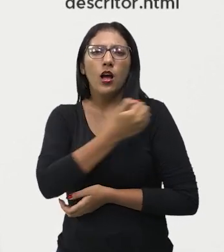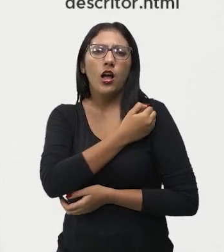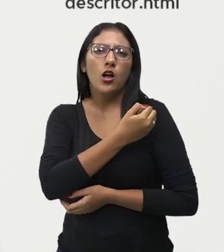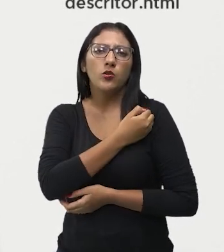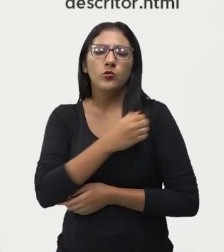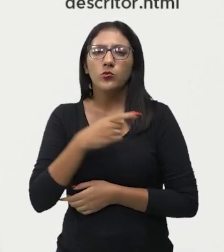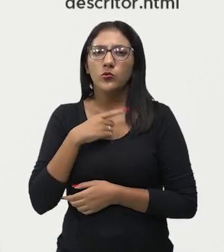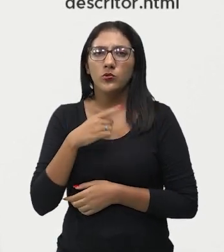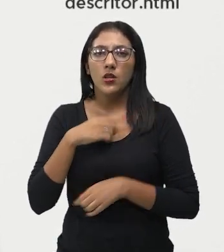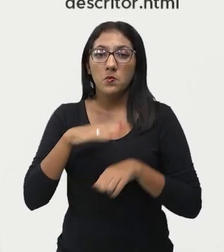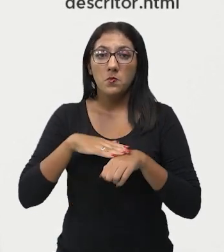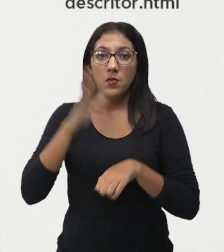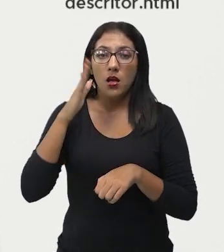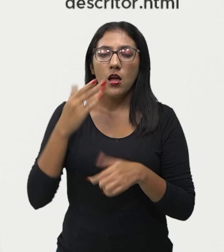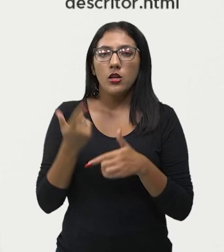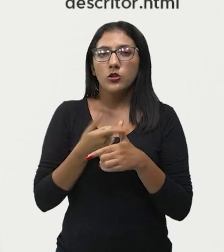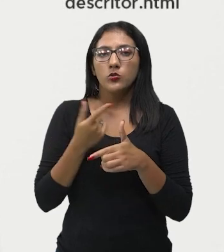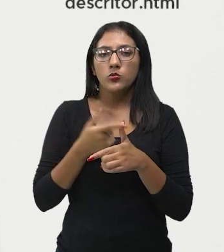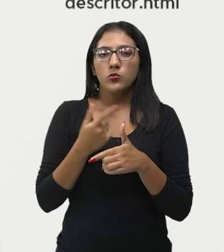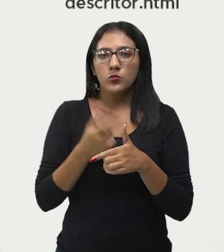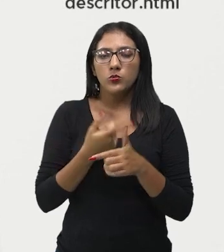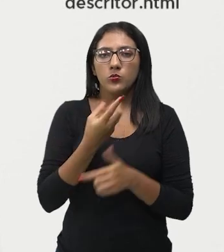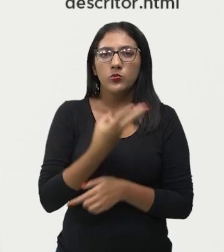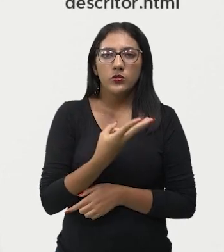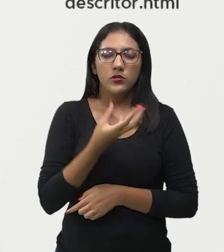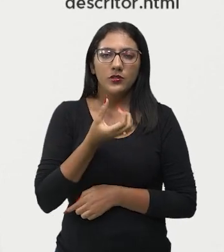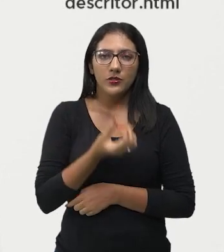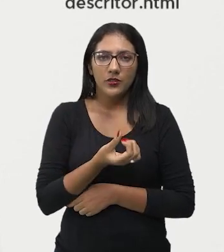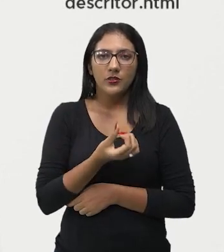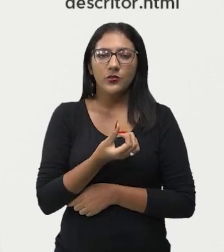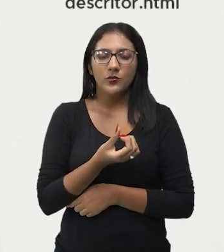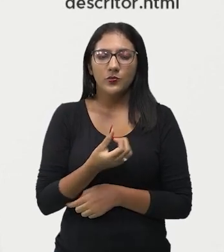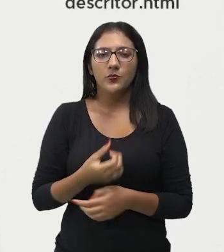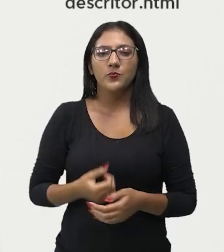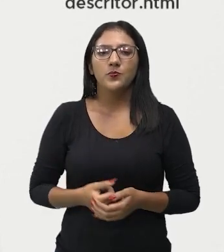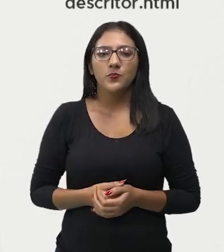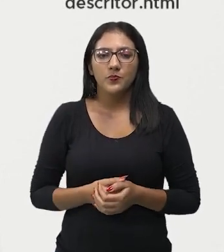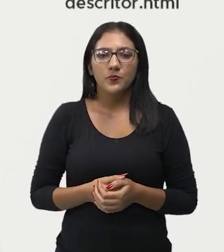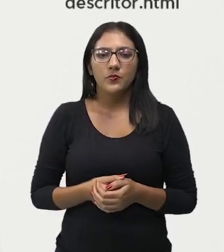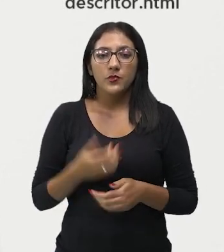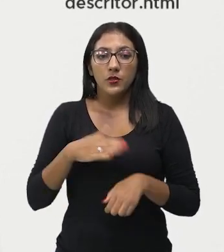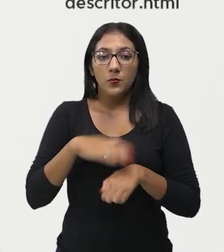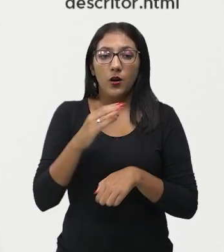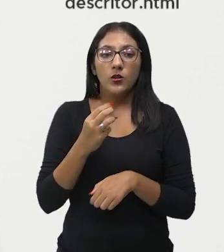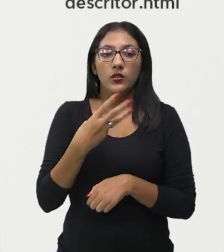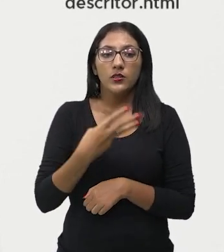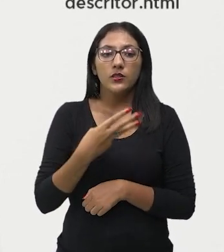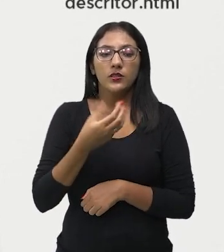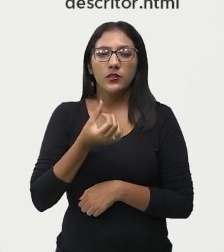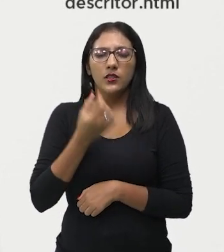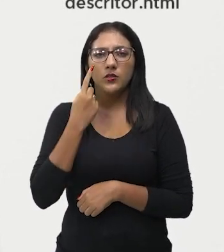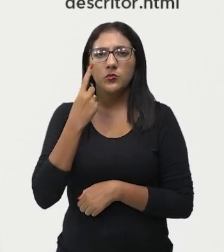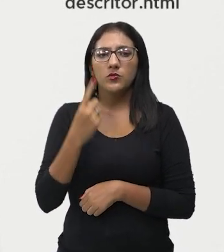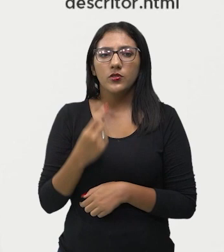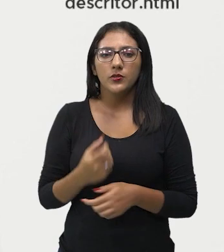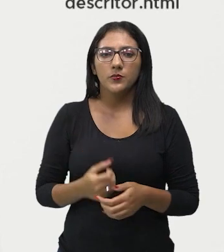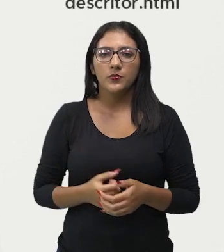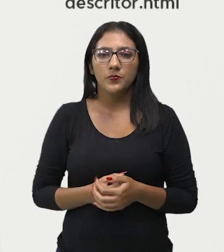calçam sapatos, tem medida de sapato maior que 36. E maior que 36, nós temos então aqui, ó,